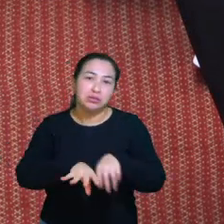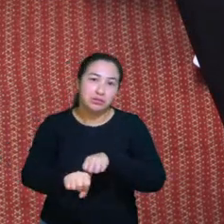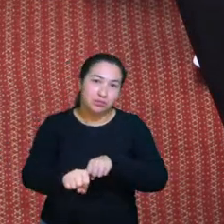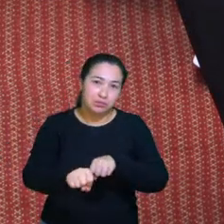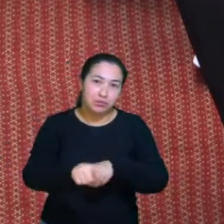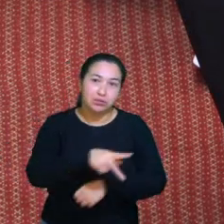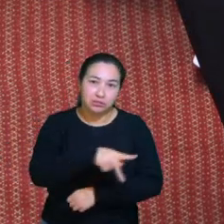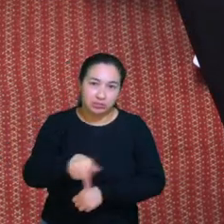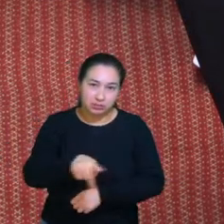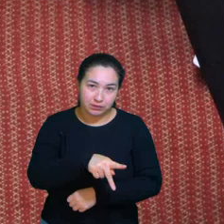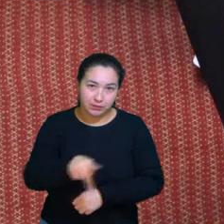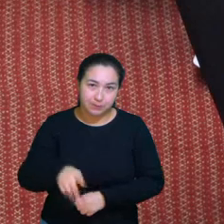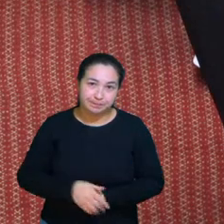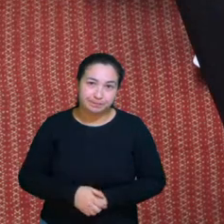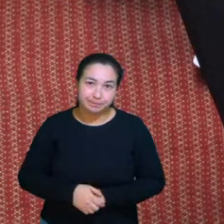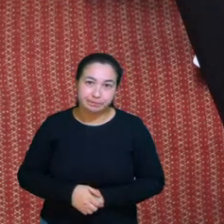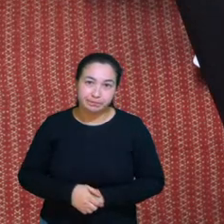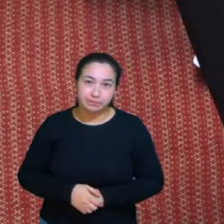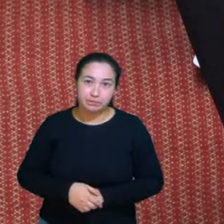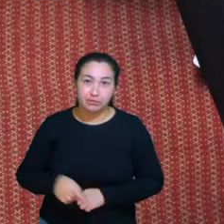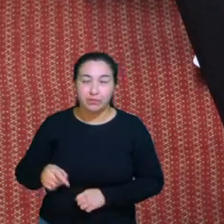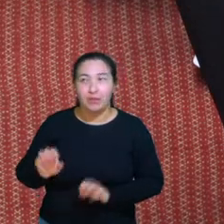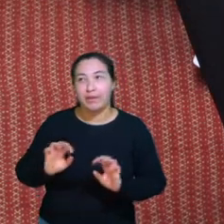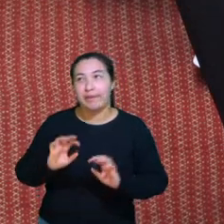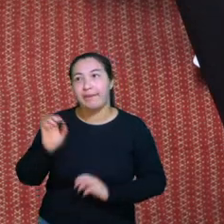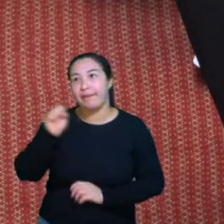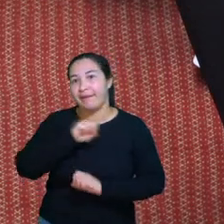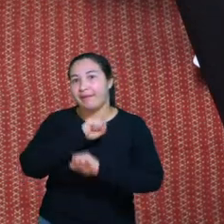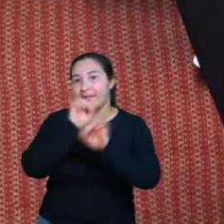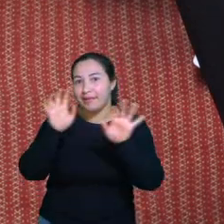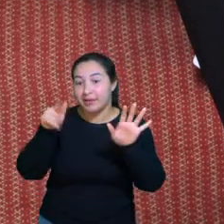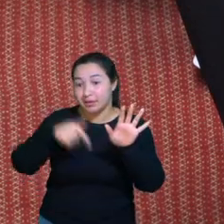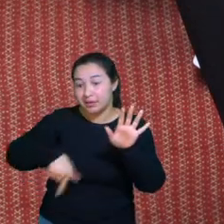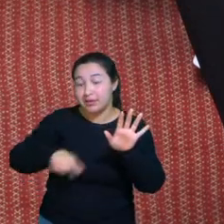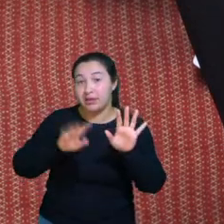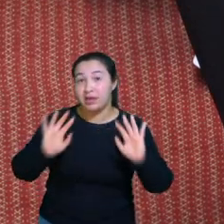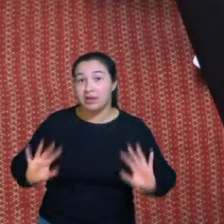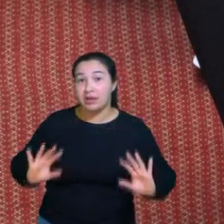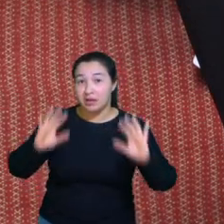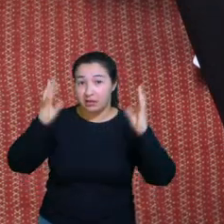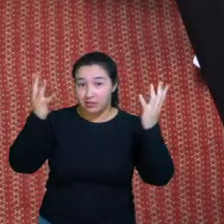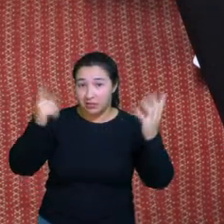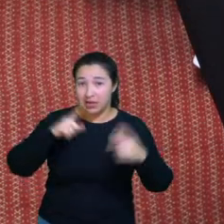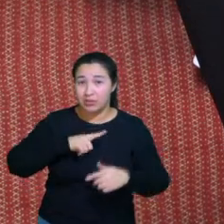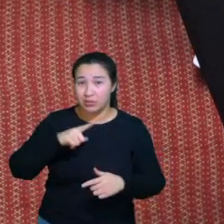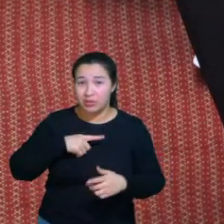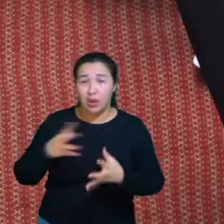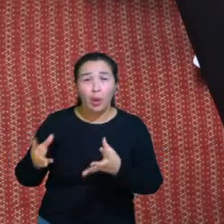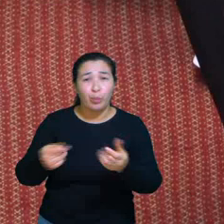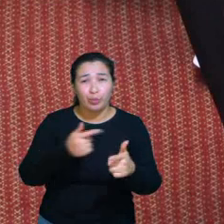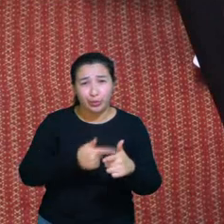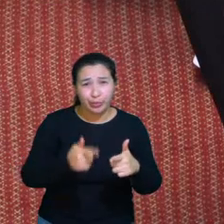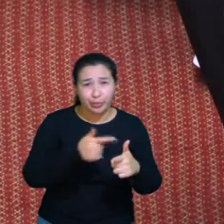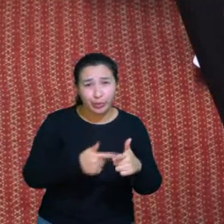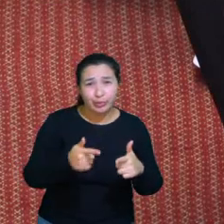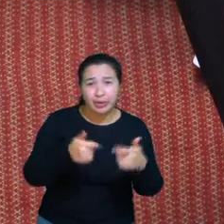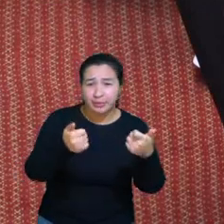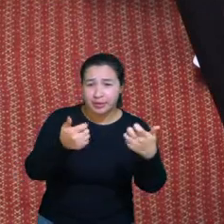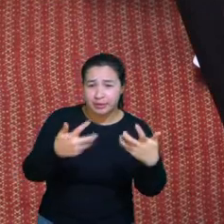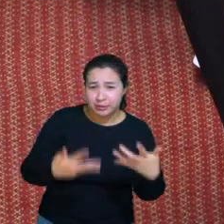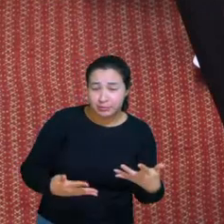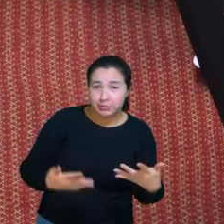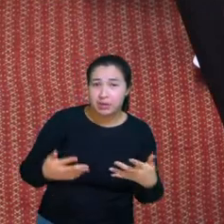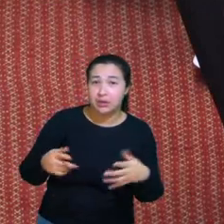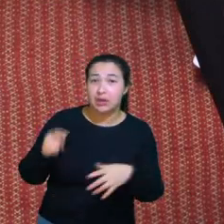porque é claro que o evento trata muito mais dos problemas mas por exemplo nós tivemos mesas na na na